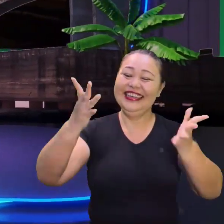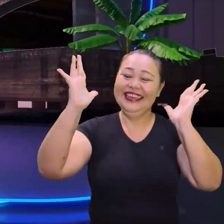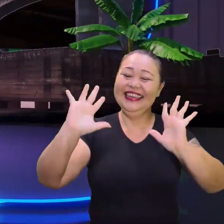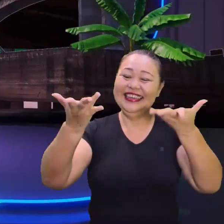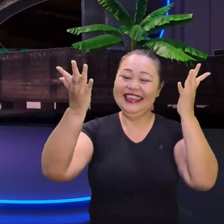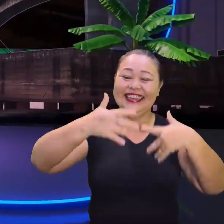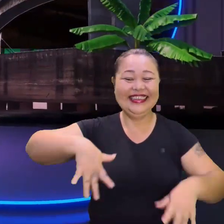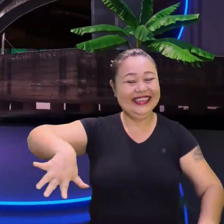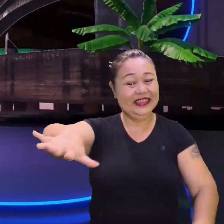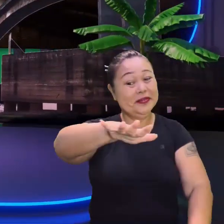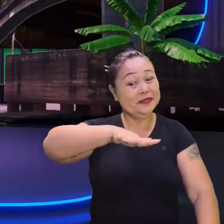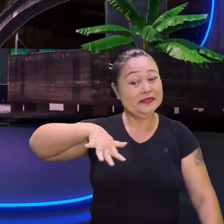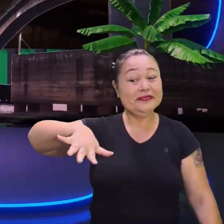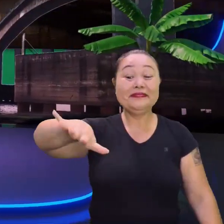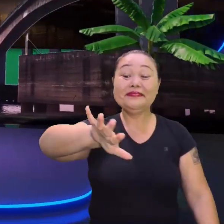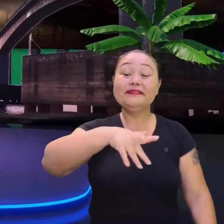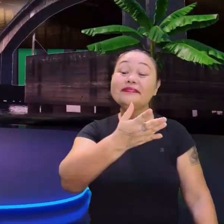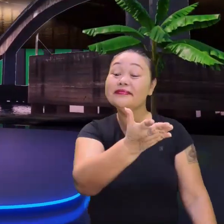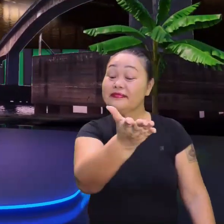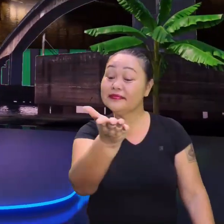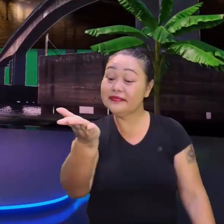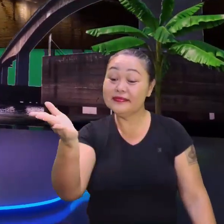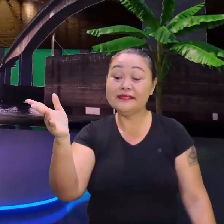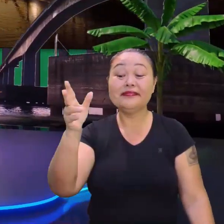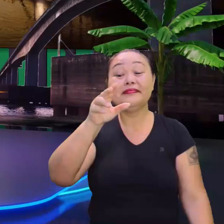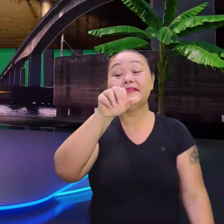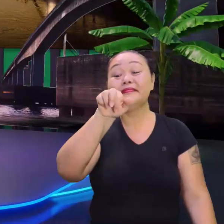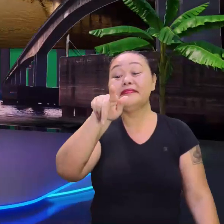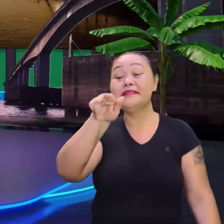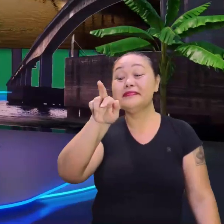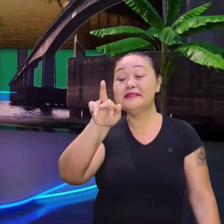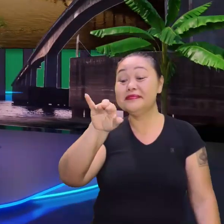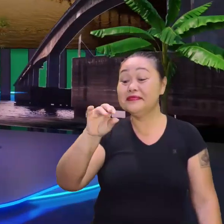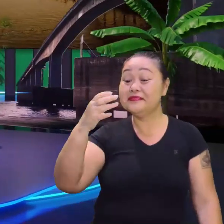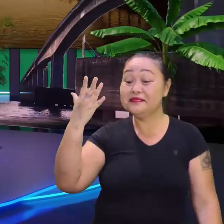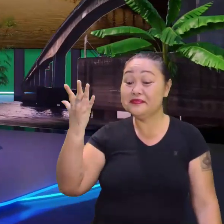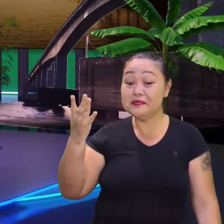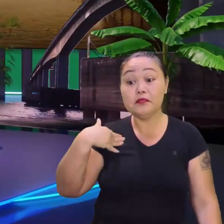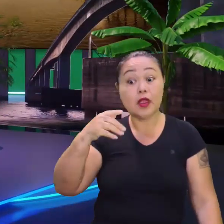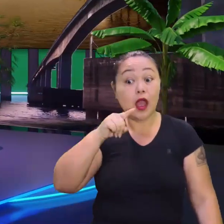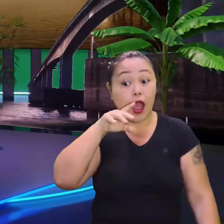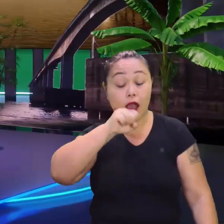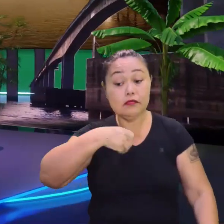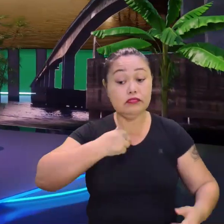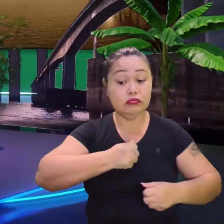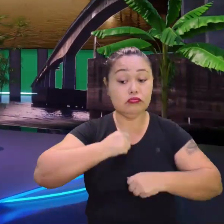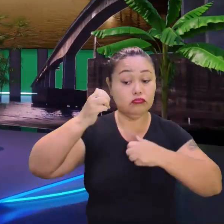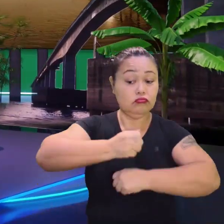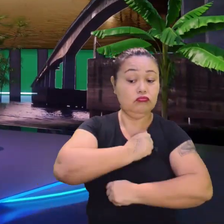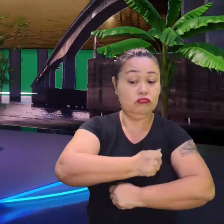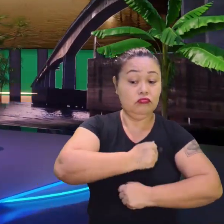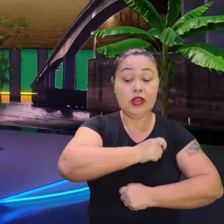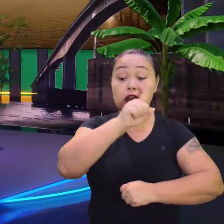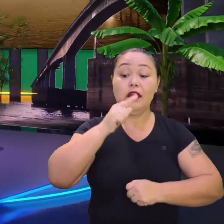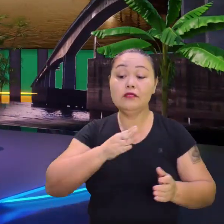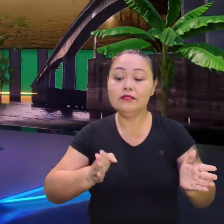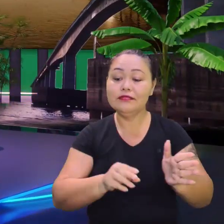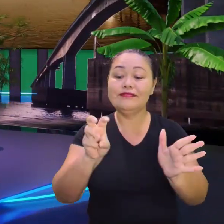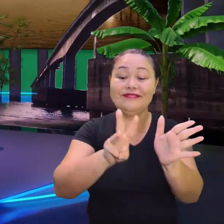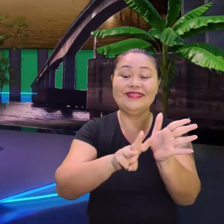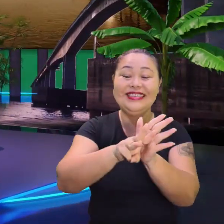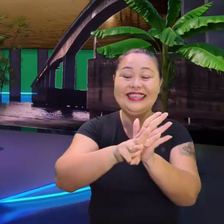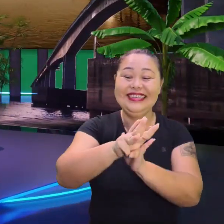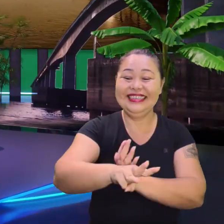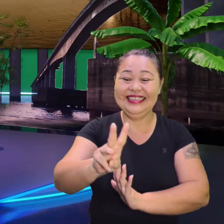Salve, salve, galera! E aí, Rogério? E aí? Rogério, tu foi ali rapidão tomar banho, né? Com certeza. Lá no Rio, Rio Madeira?